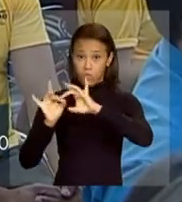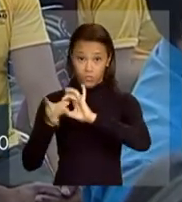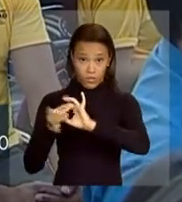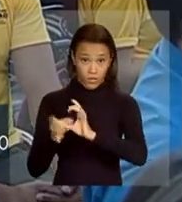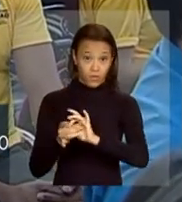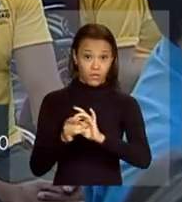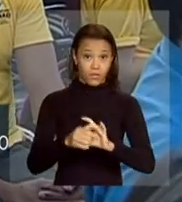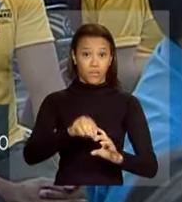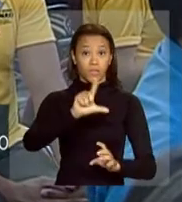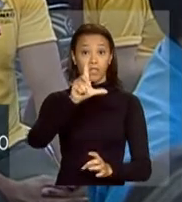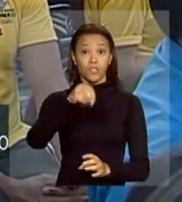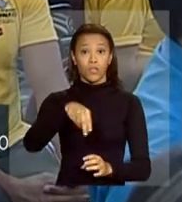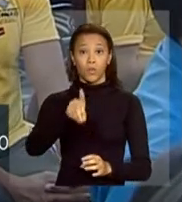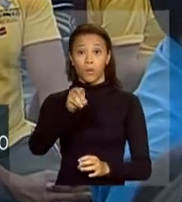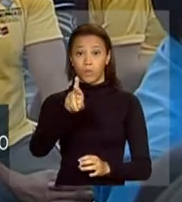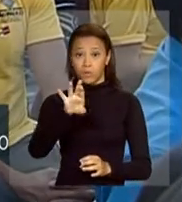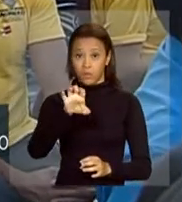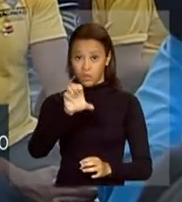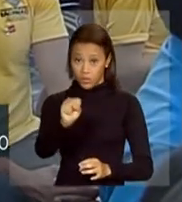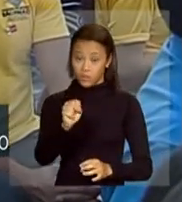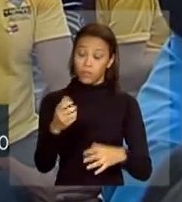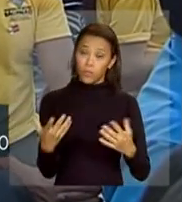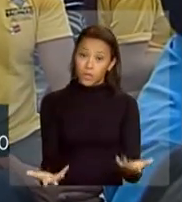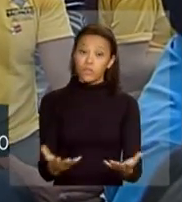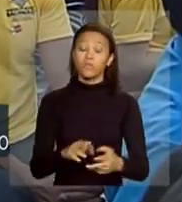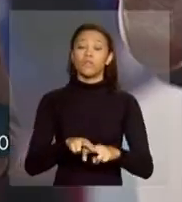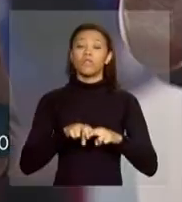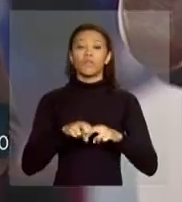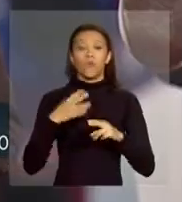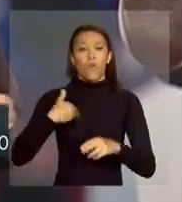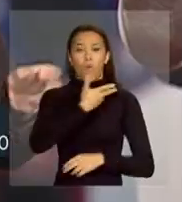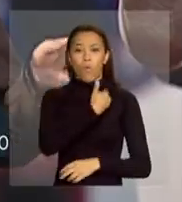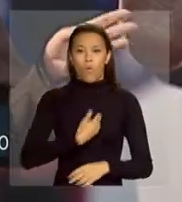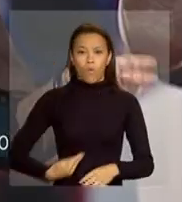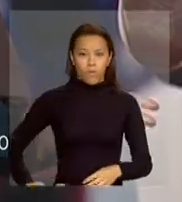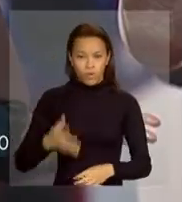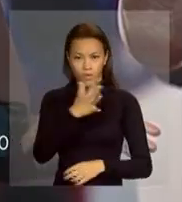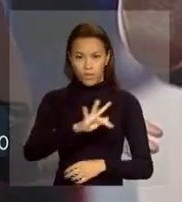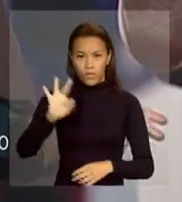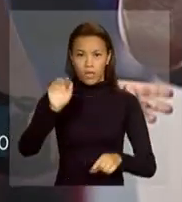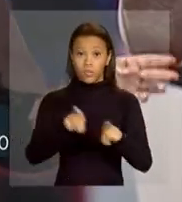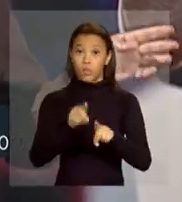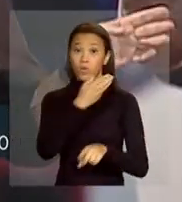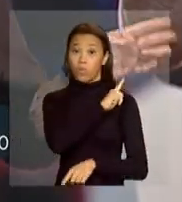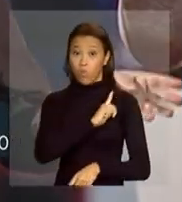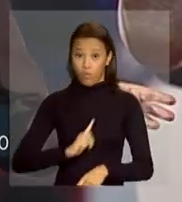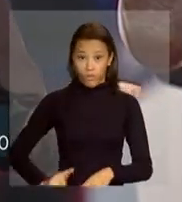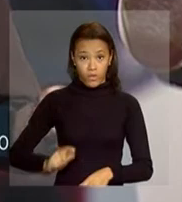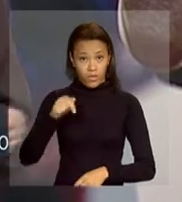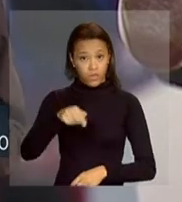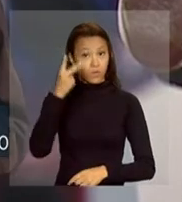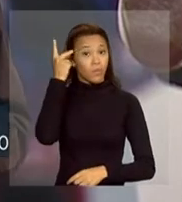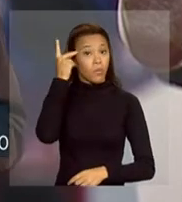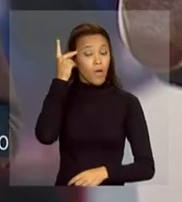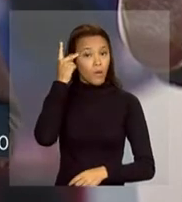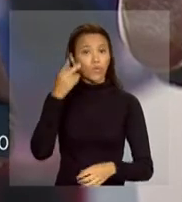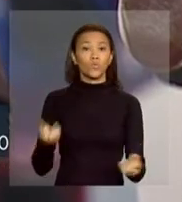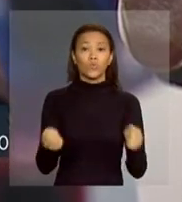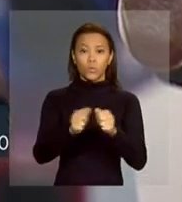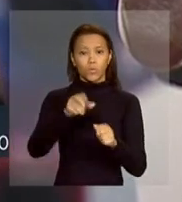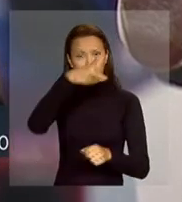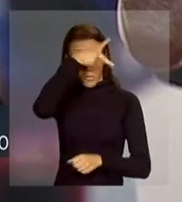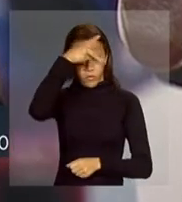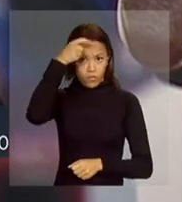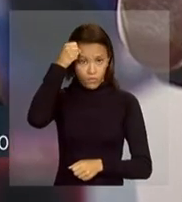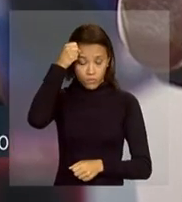portanto o governo federal e o governo de São Paulo EA prefeitura